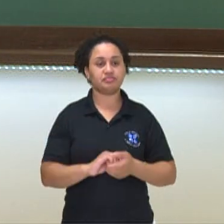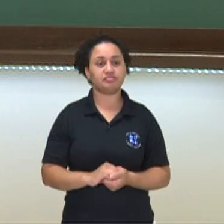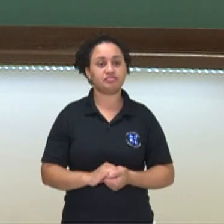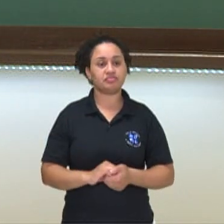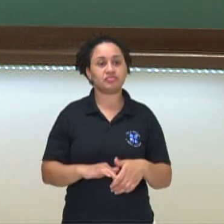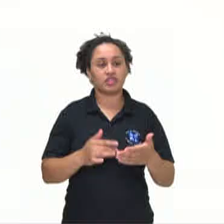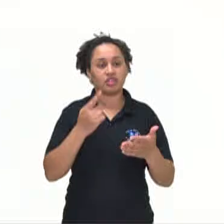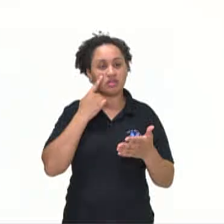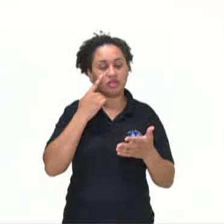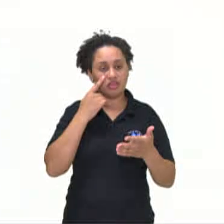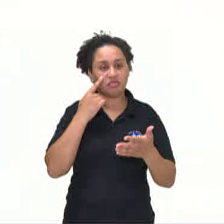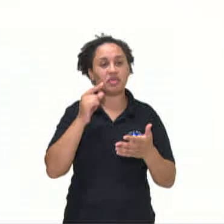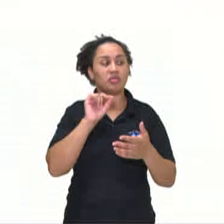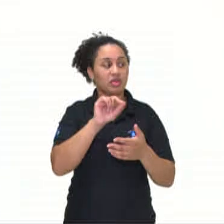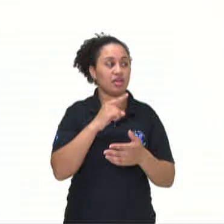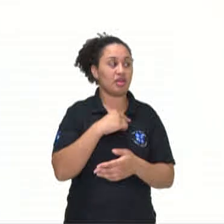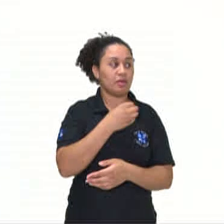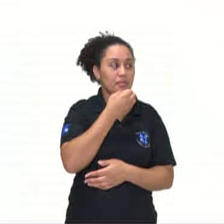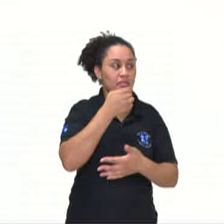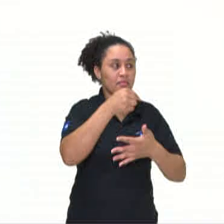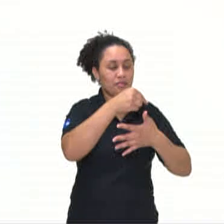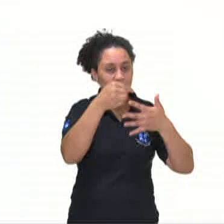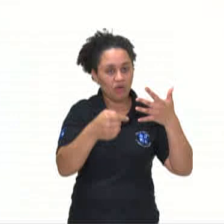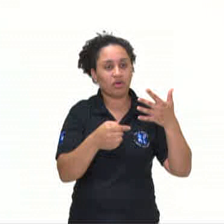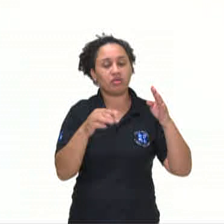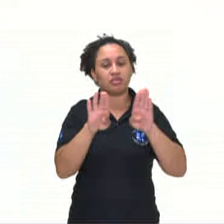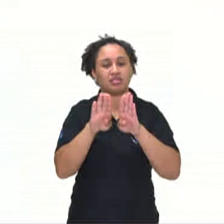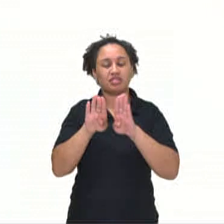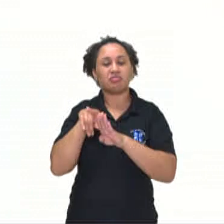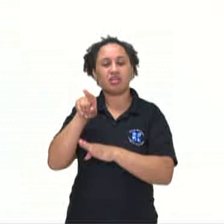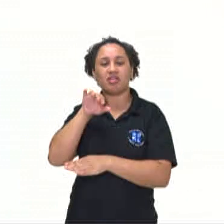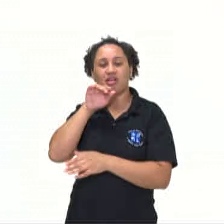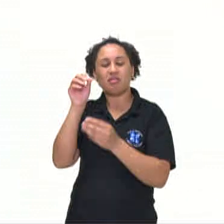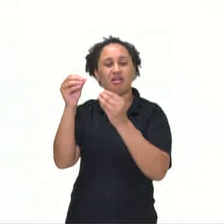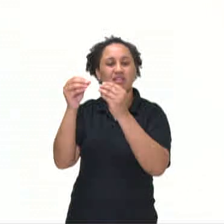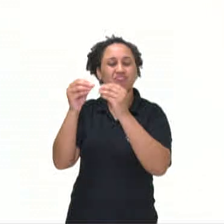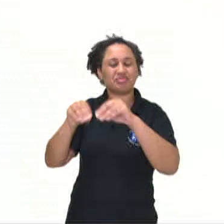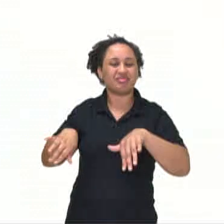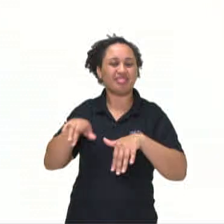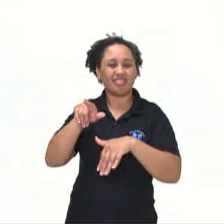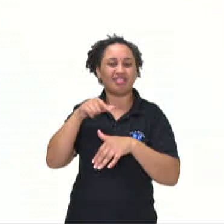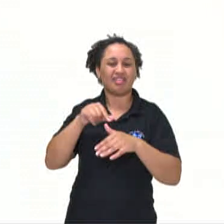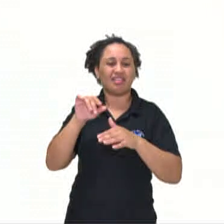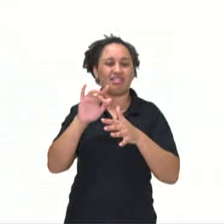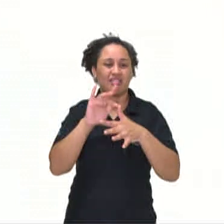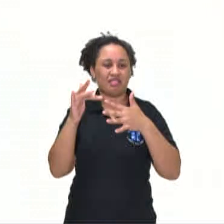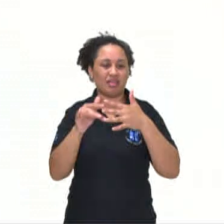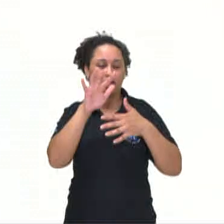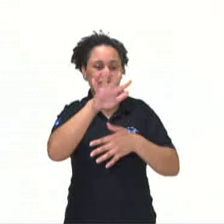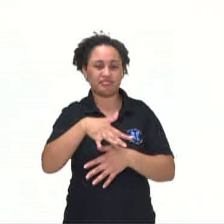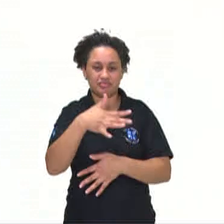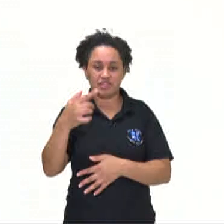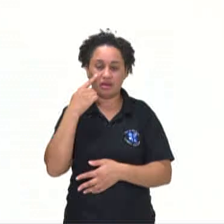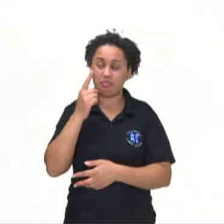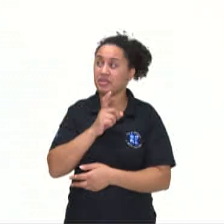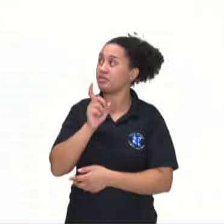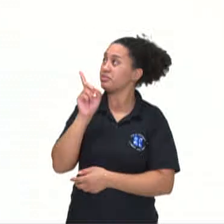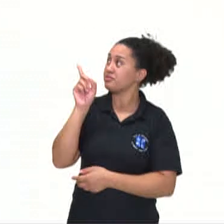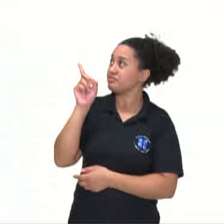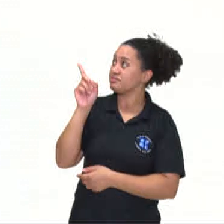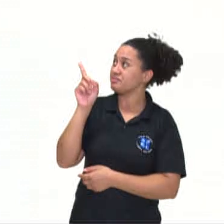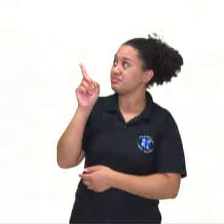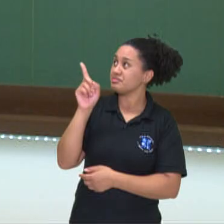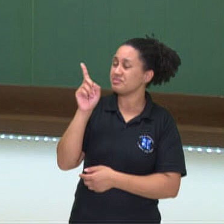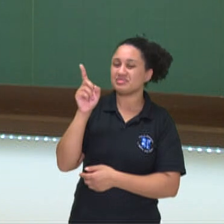gente vai ver aqui, vantagens e desvantagens das redes sociais. Esse gráfico aqui, ela mostra pra gente um pouquinho sobre essas redes